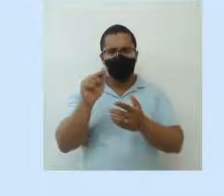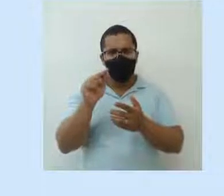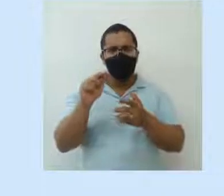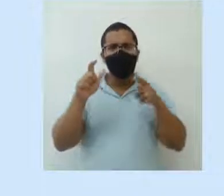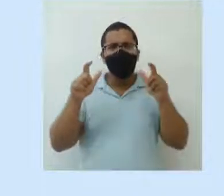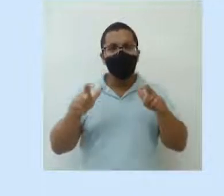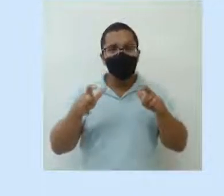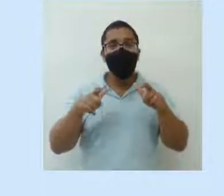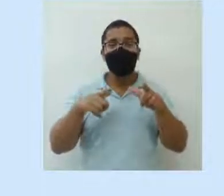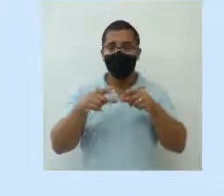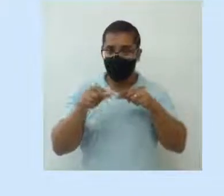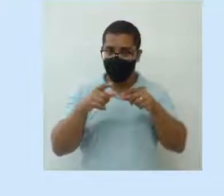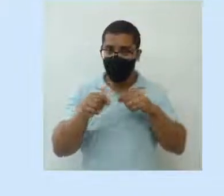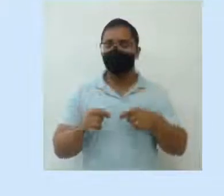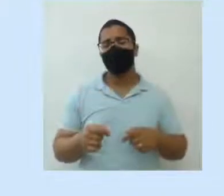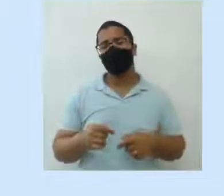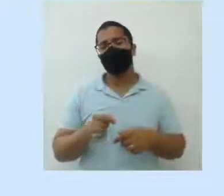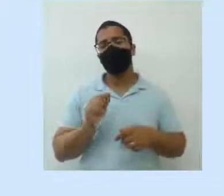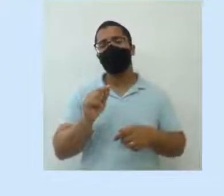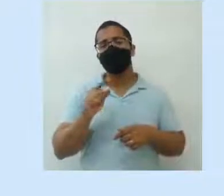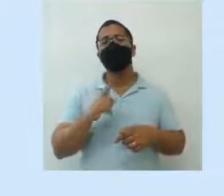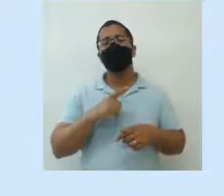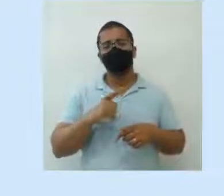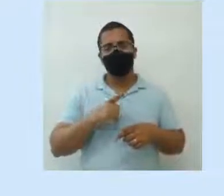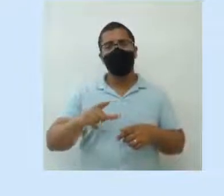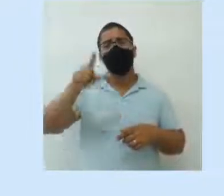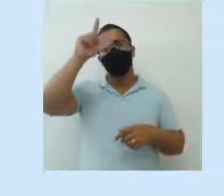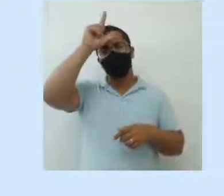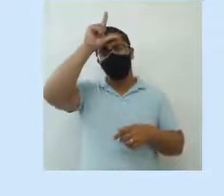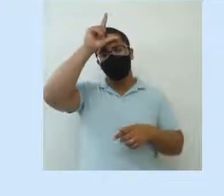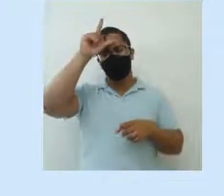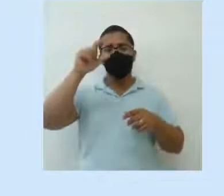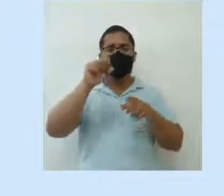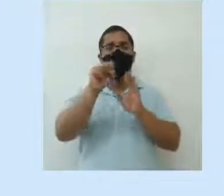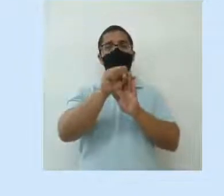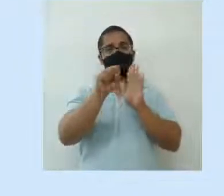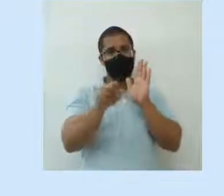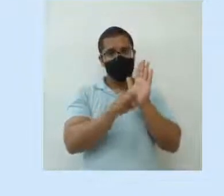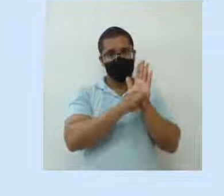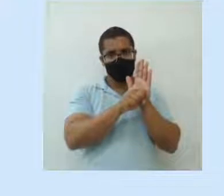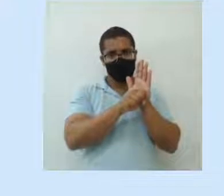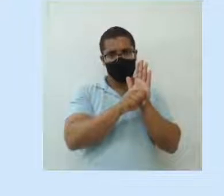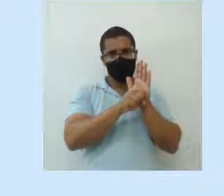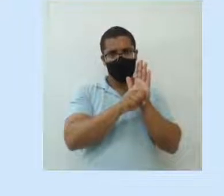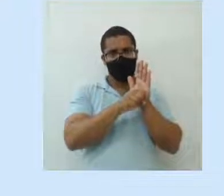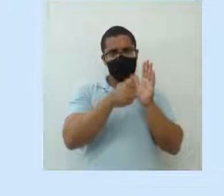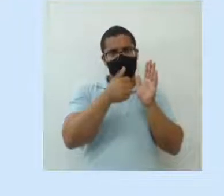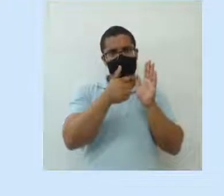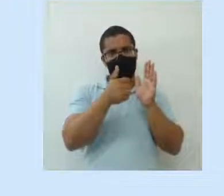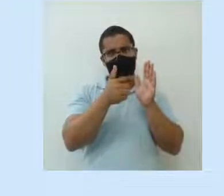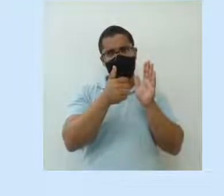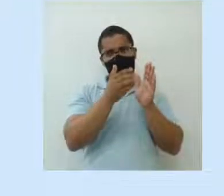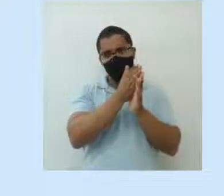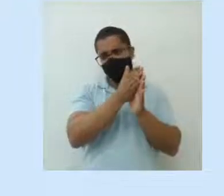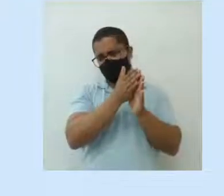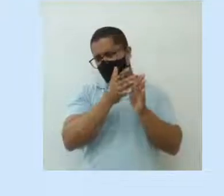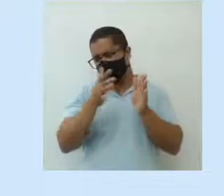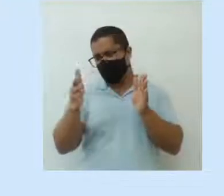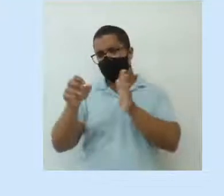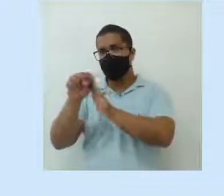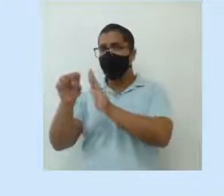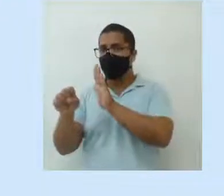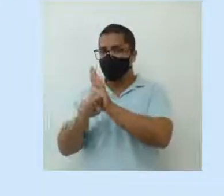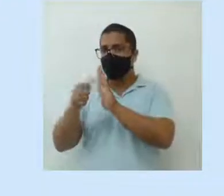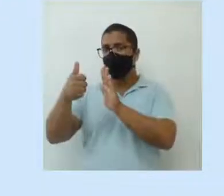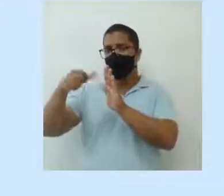Japão. Então o Japão ele vai ter grande dominação aí. Então entre o século 12 e 19, né, perdurou o